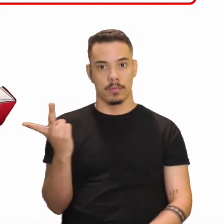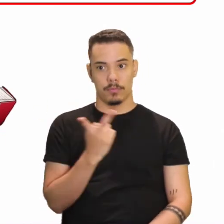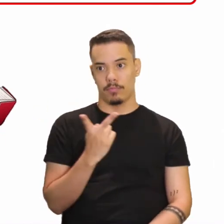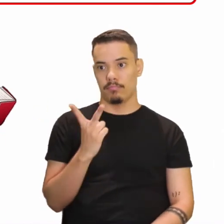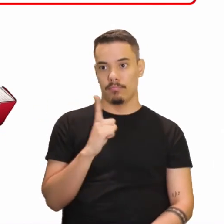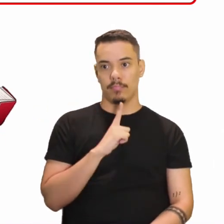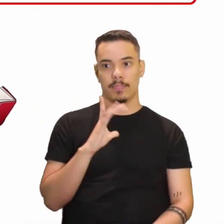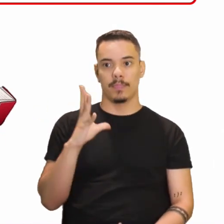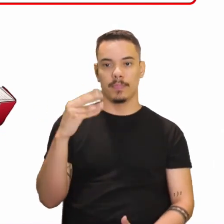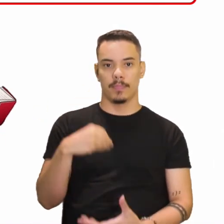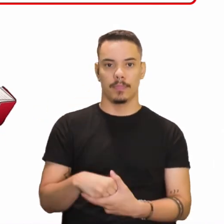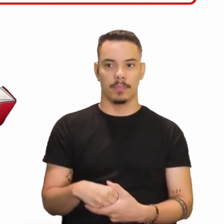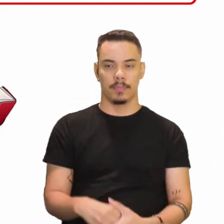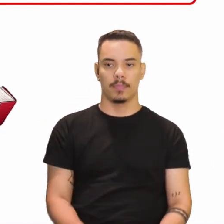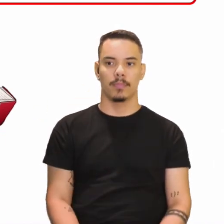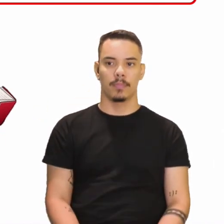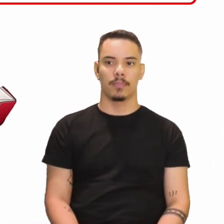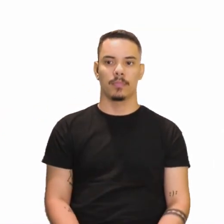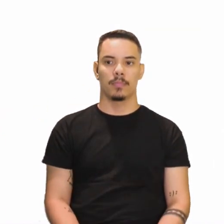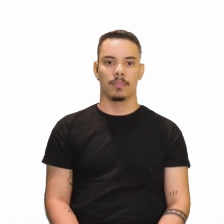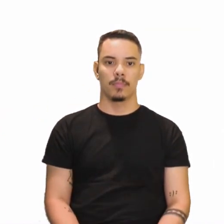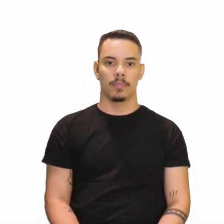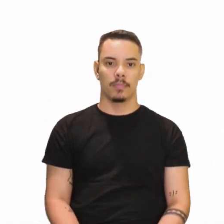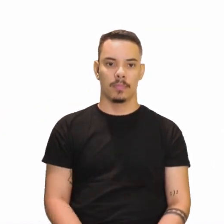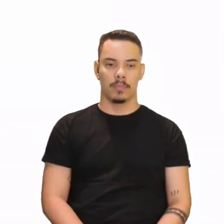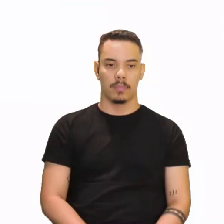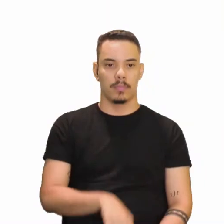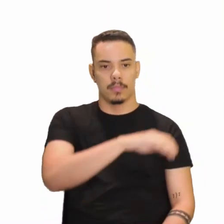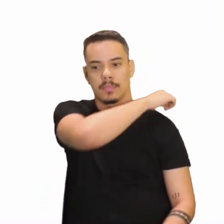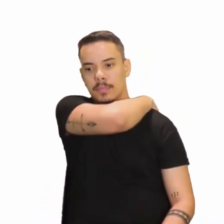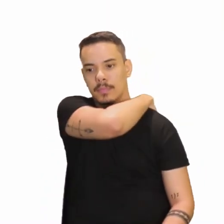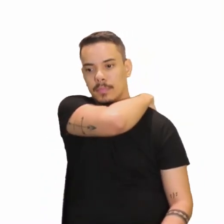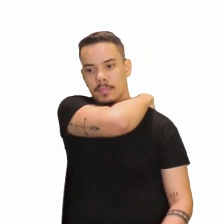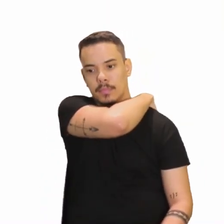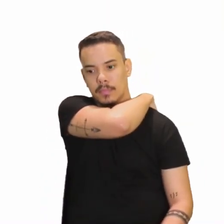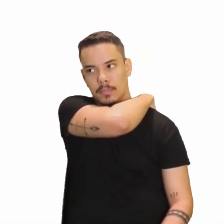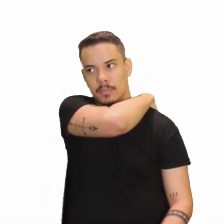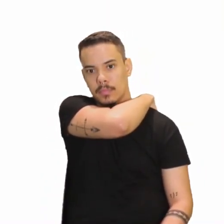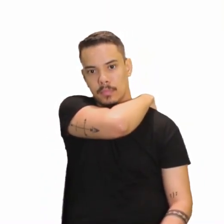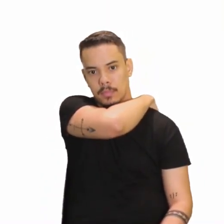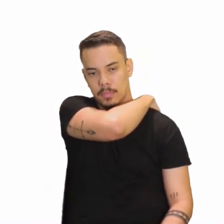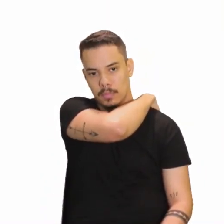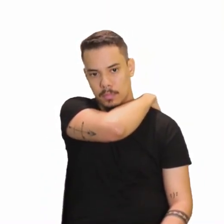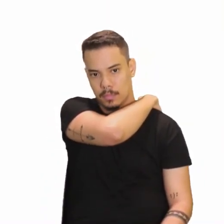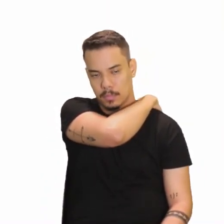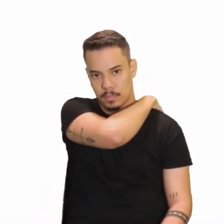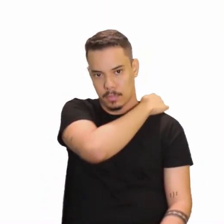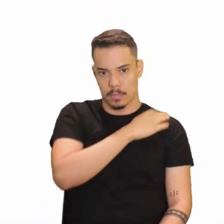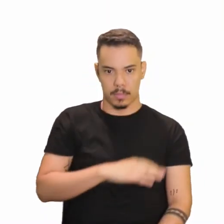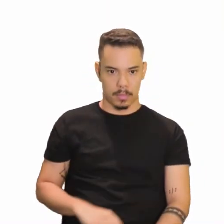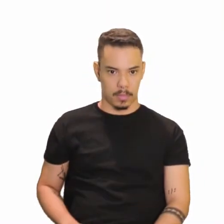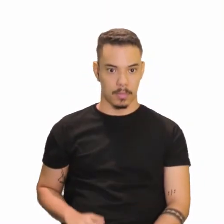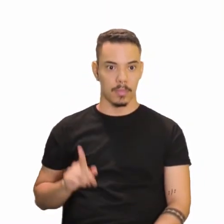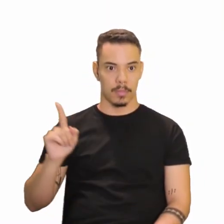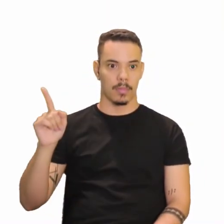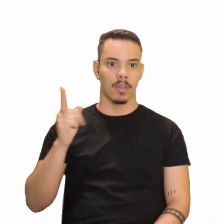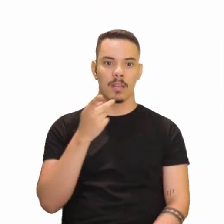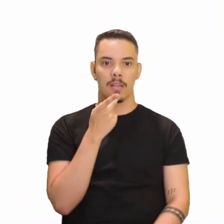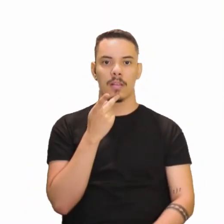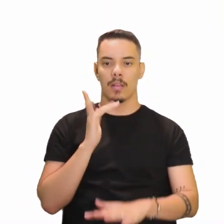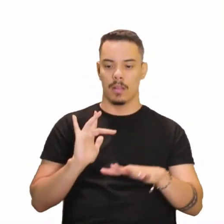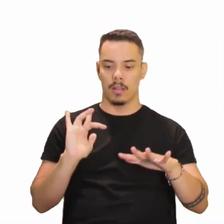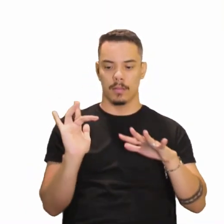e das chás beleza mas outra aqui para vocês ó essa daqui da rede social